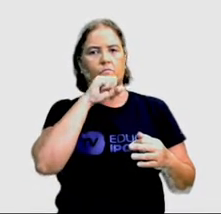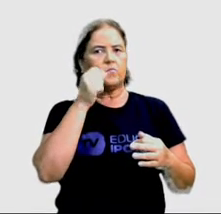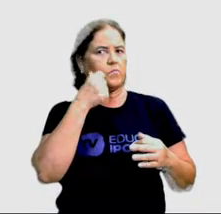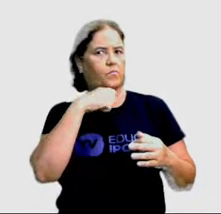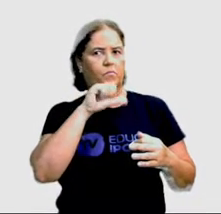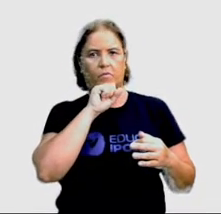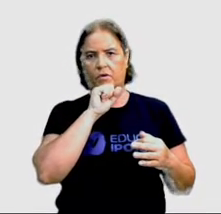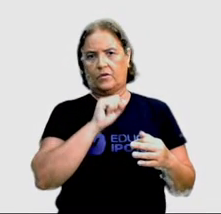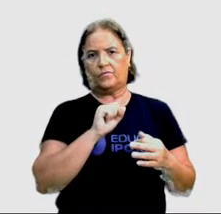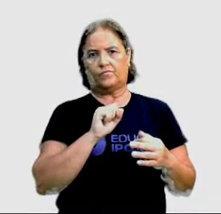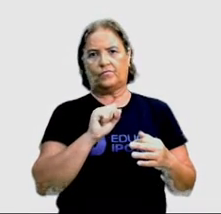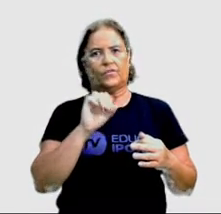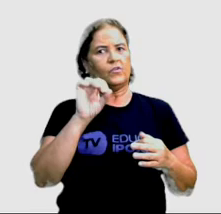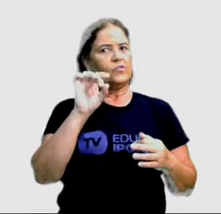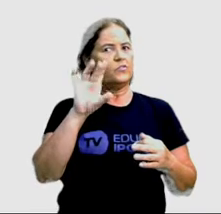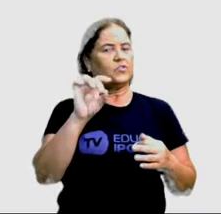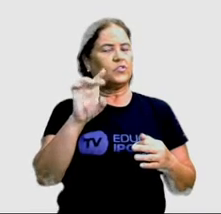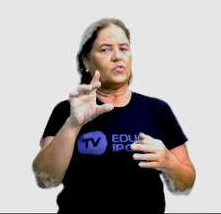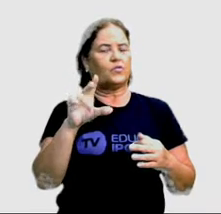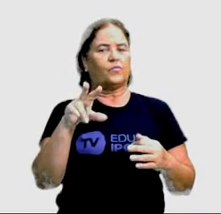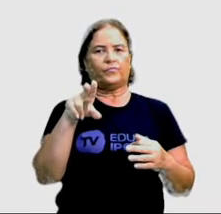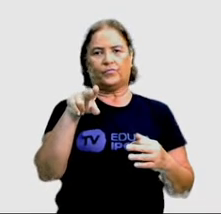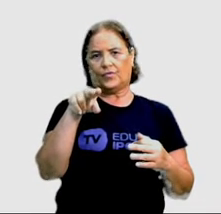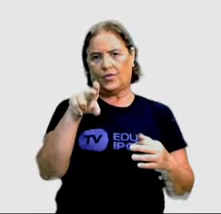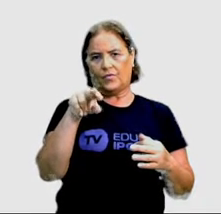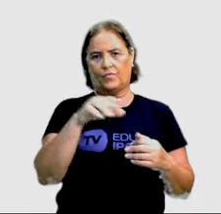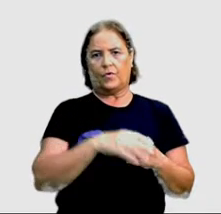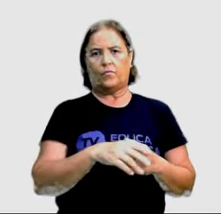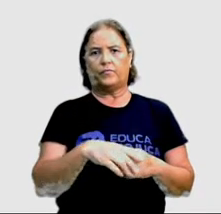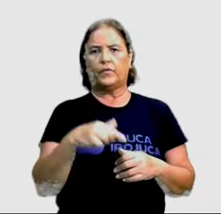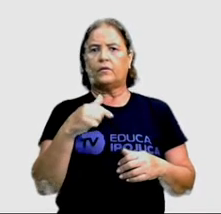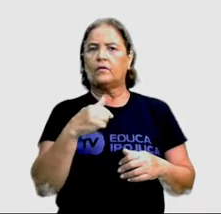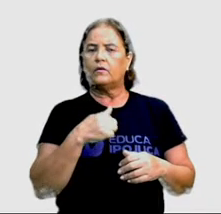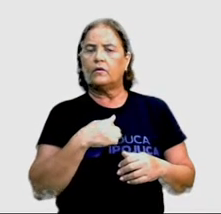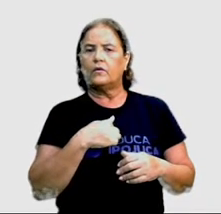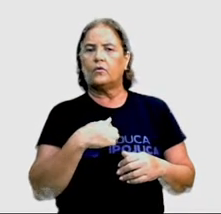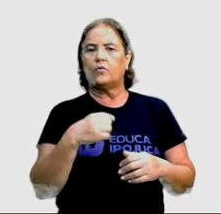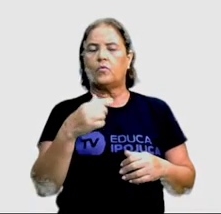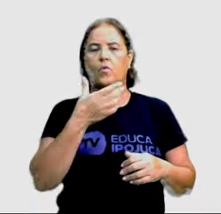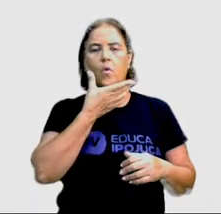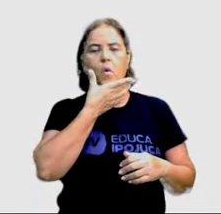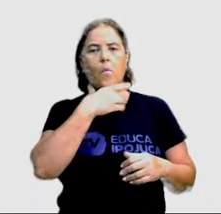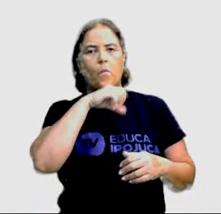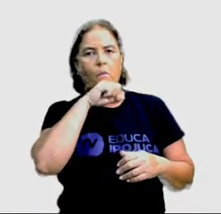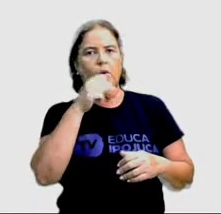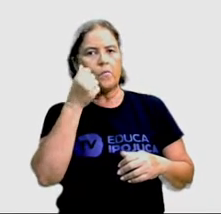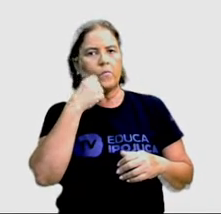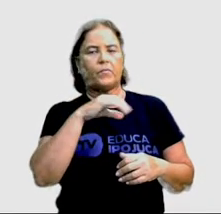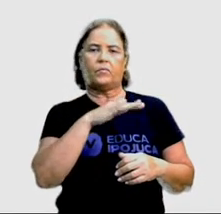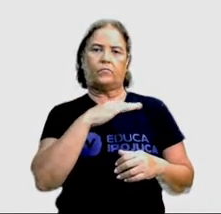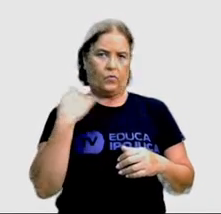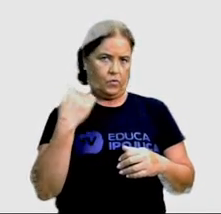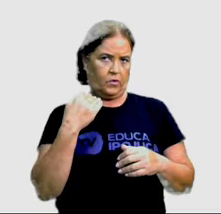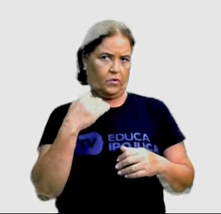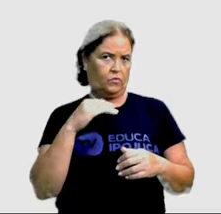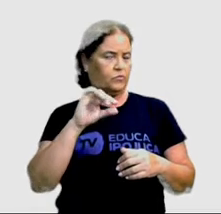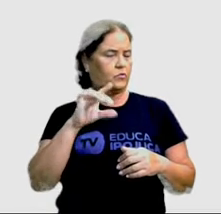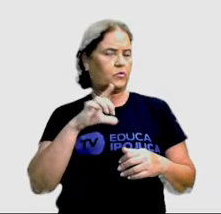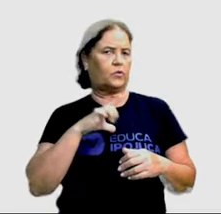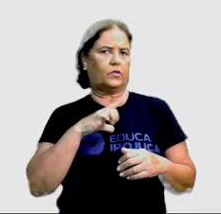Geralmente, no meu caso, meu pai já faleceu, minha mãe também já faleceu, e só temos nós, os irmãos.